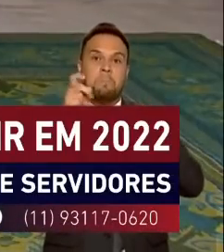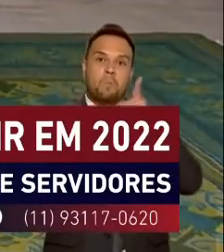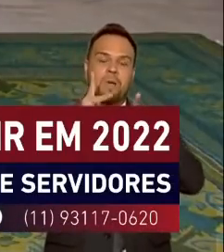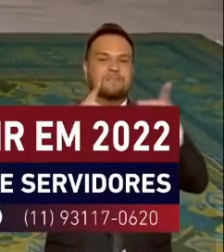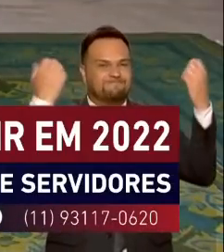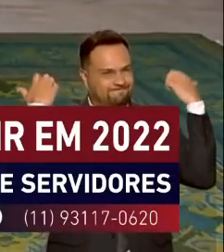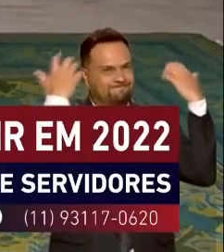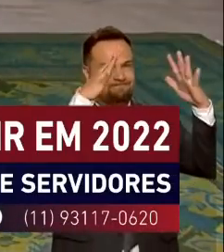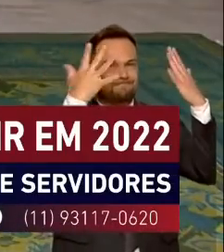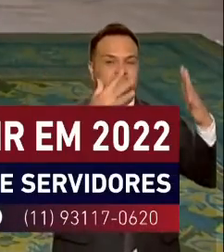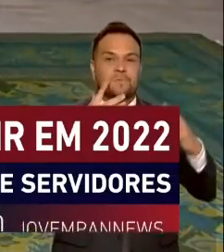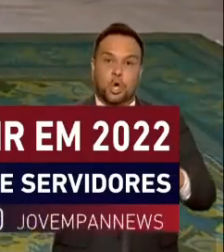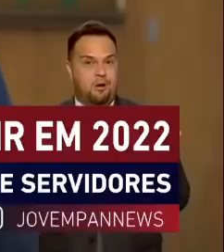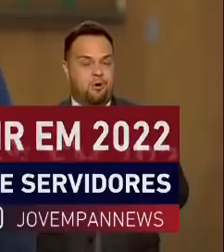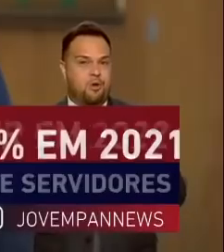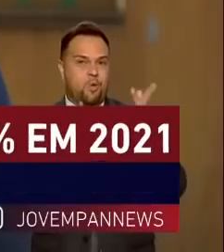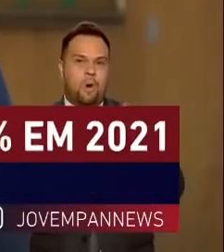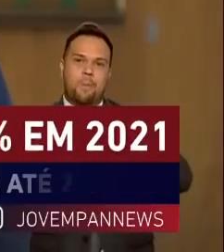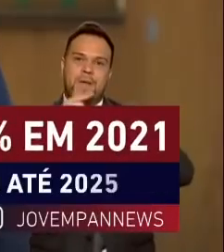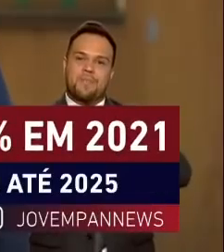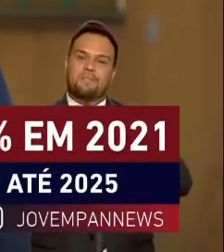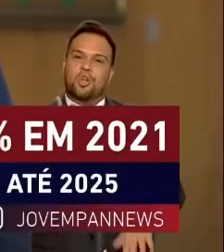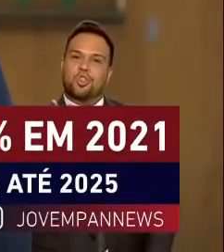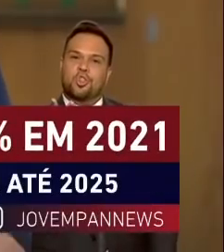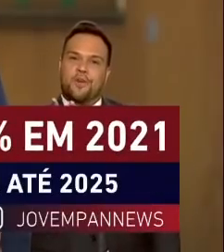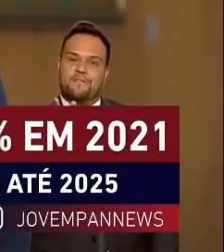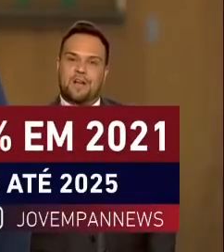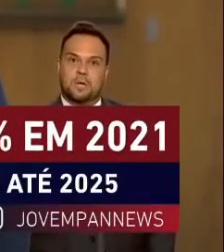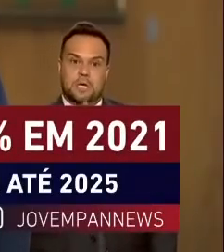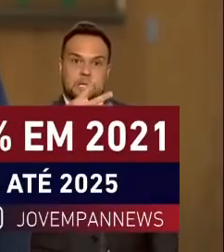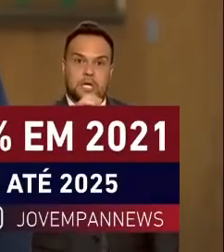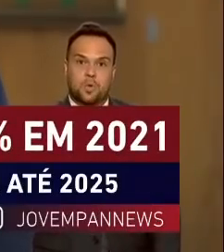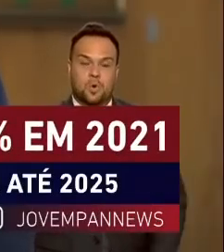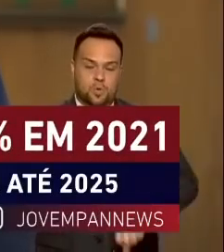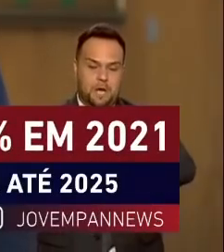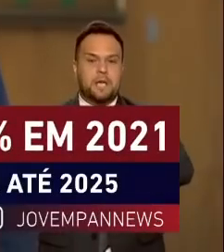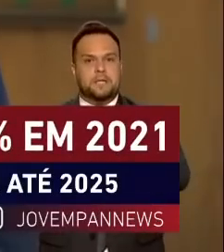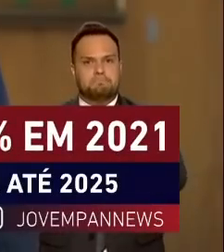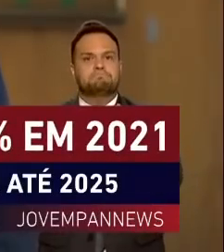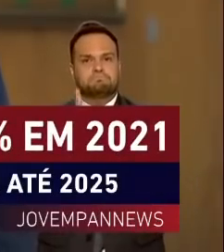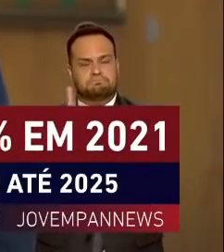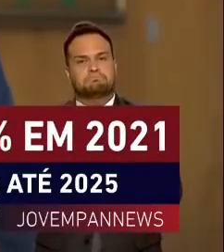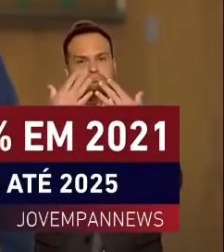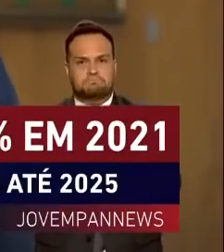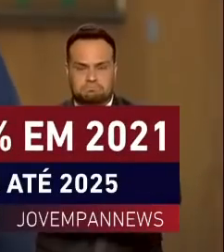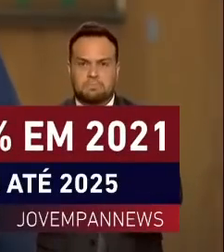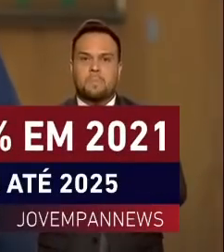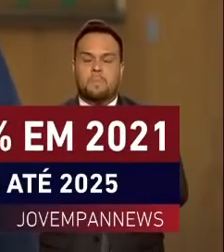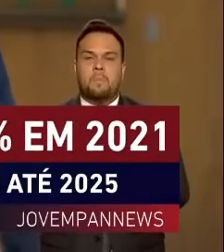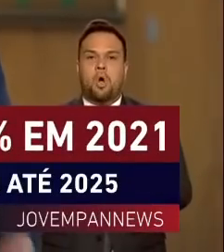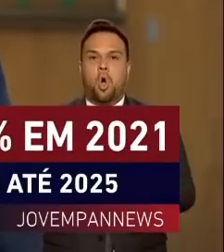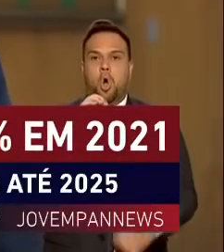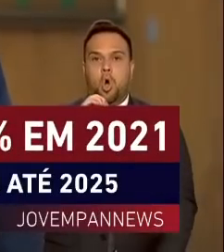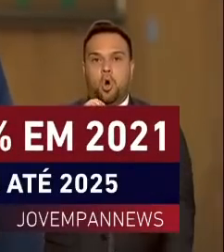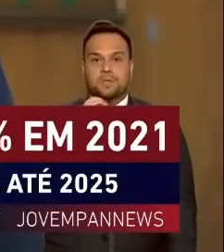até 2025. Todos os países, 38 países, deram o sinal verde para que a OCDE negociasse conosco